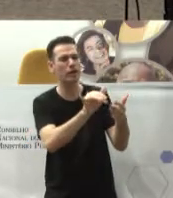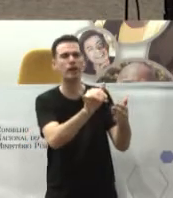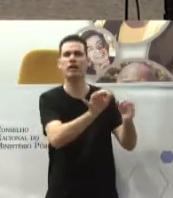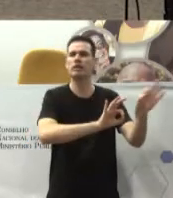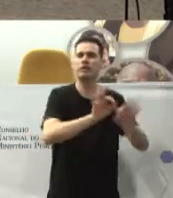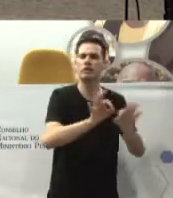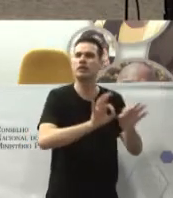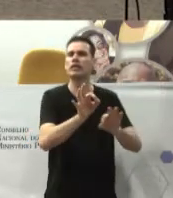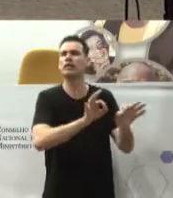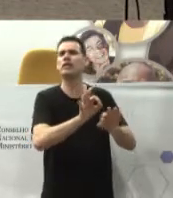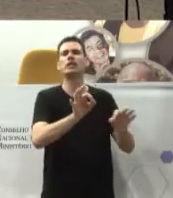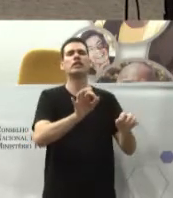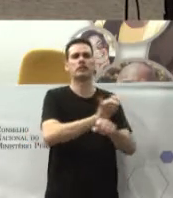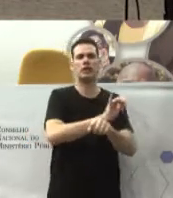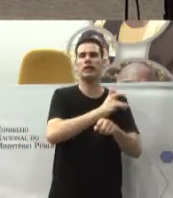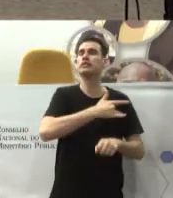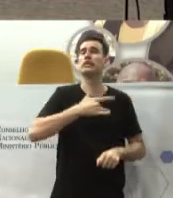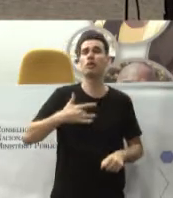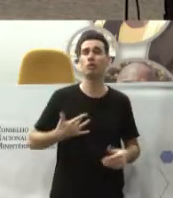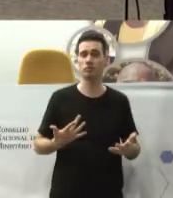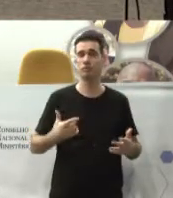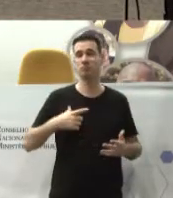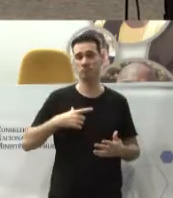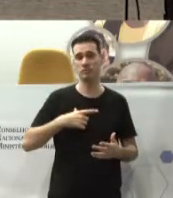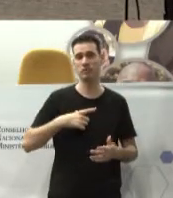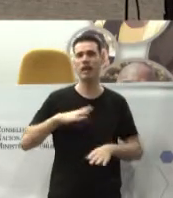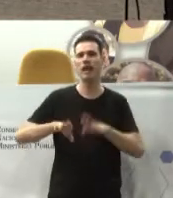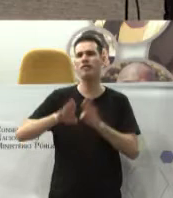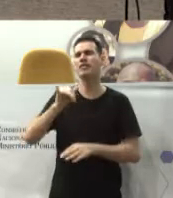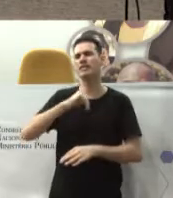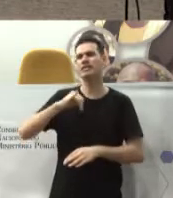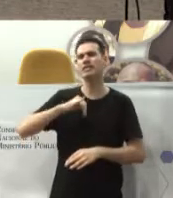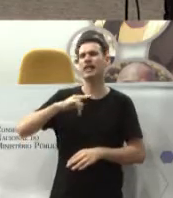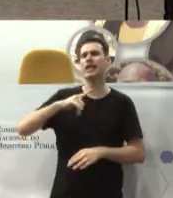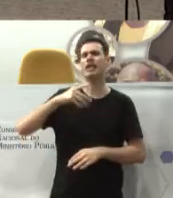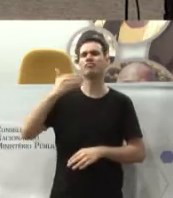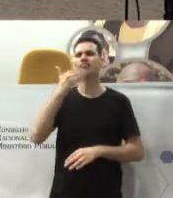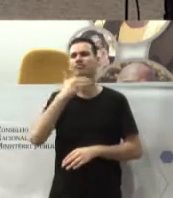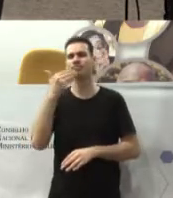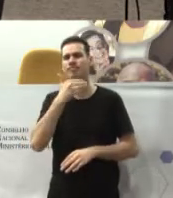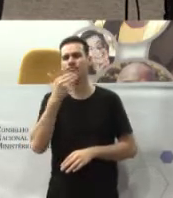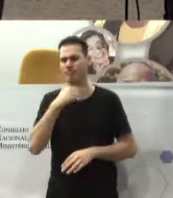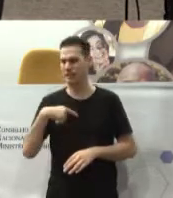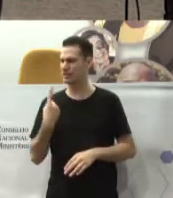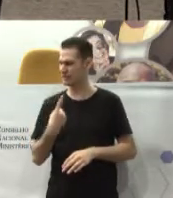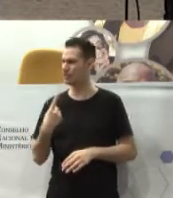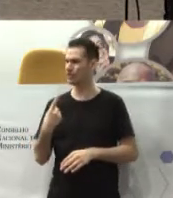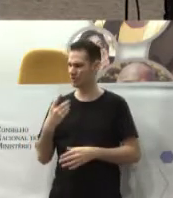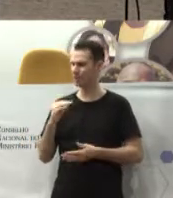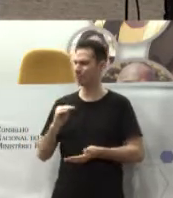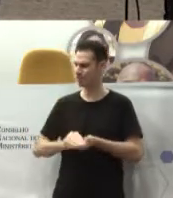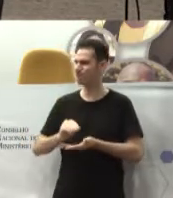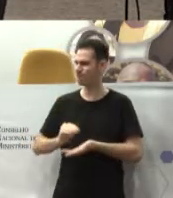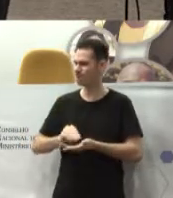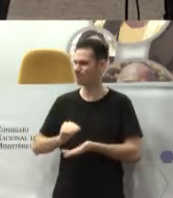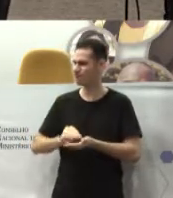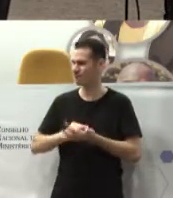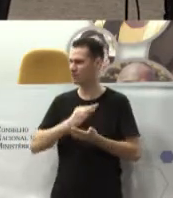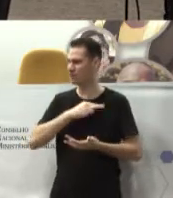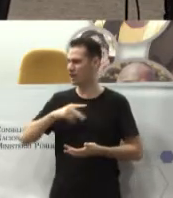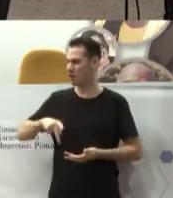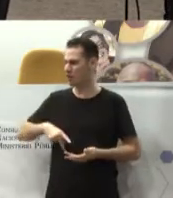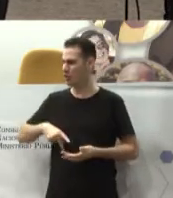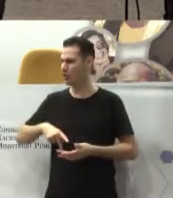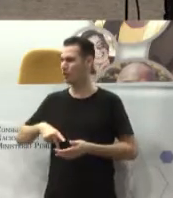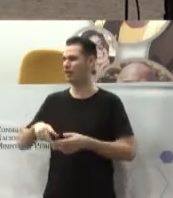dado, que pelo menos nós lá no Paraná percebemos que era uma falha que tínhamos no conjunto, tanto nós do Ministério Público como a própria